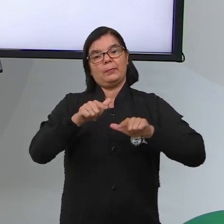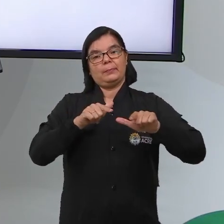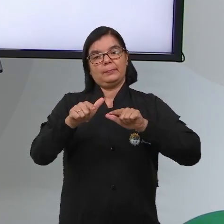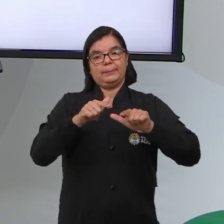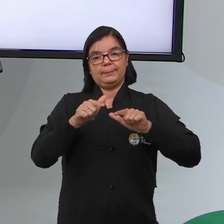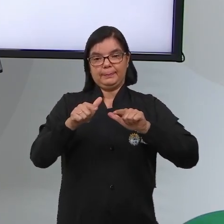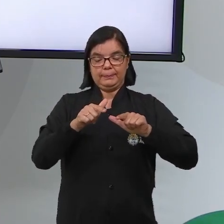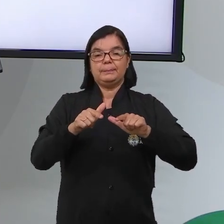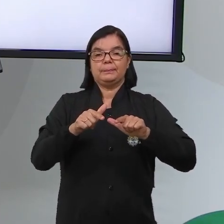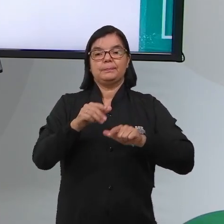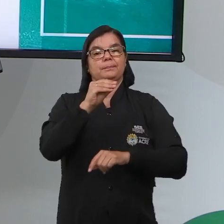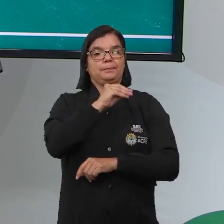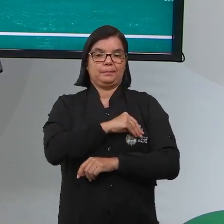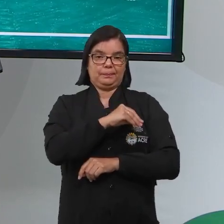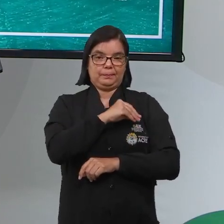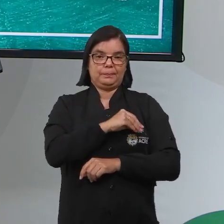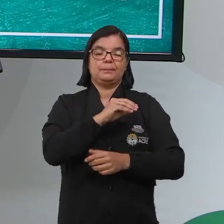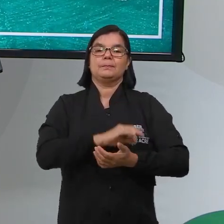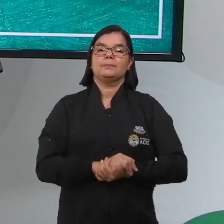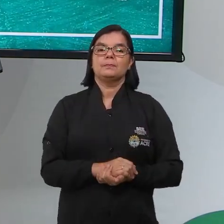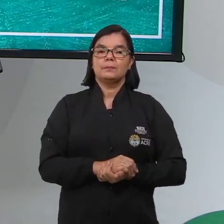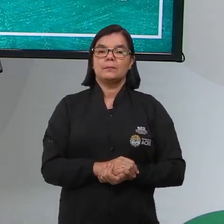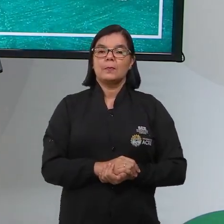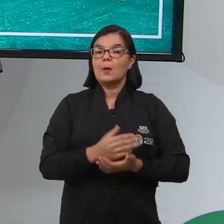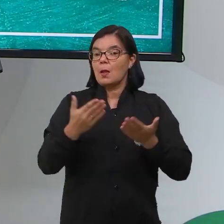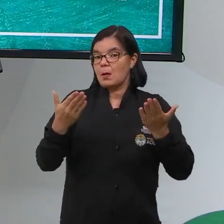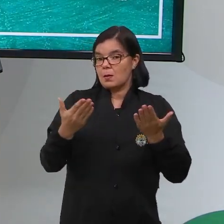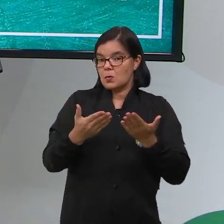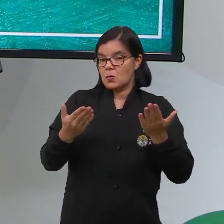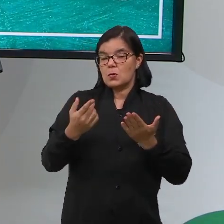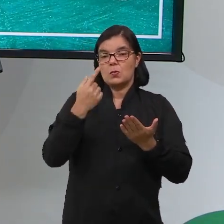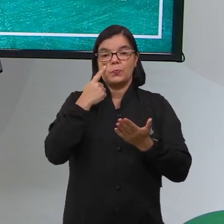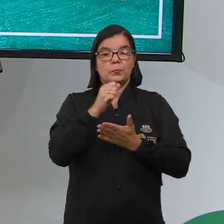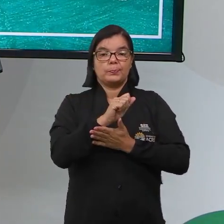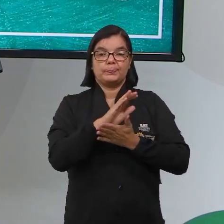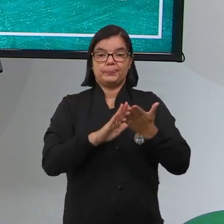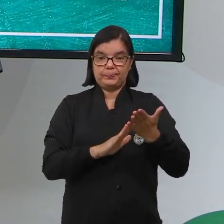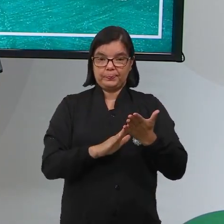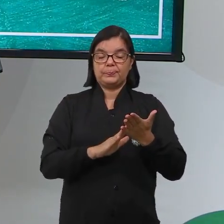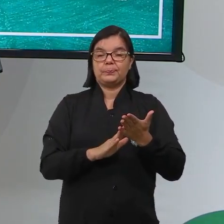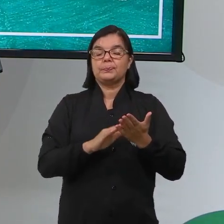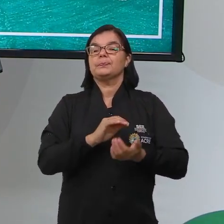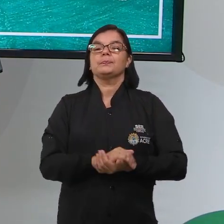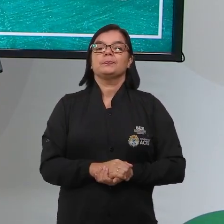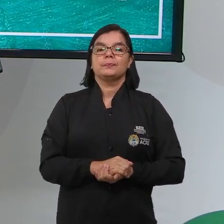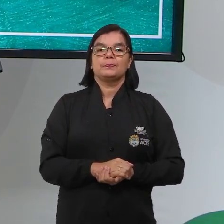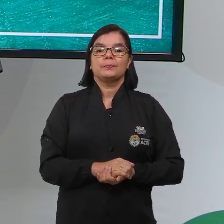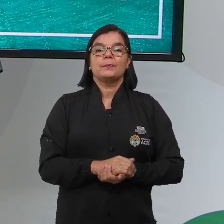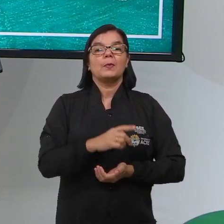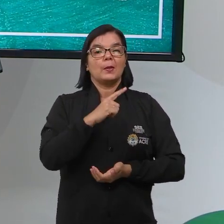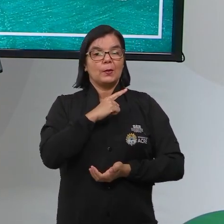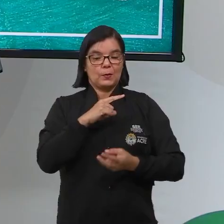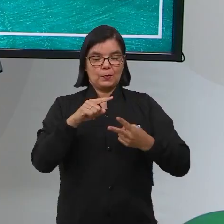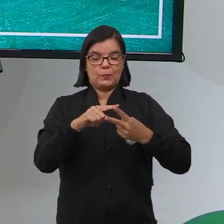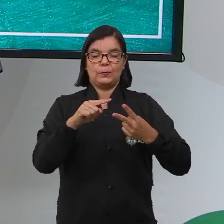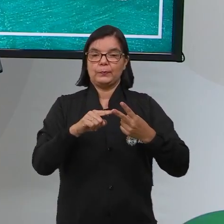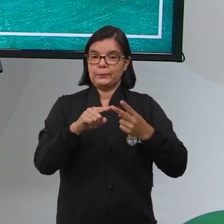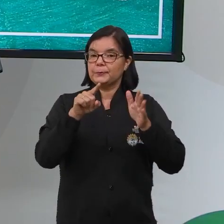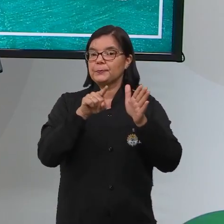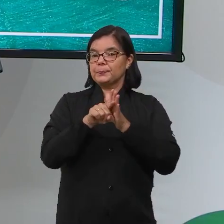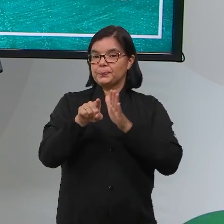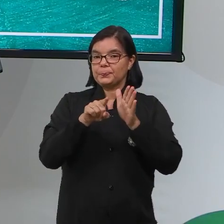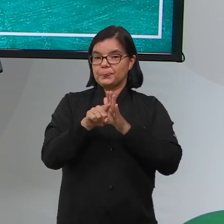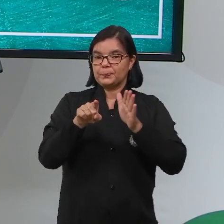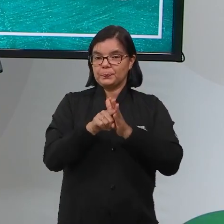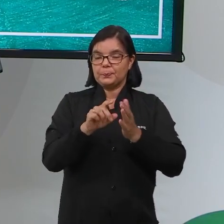trabalhador assalariado. E agora nós vamos para a atividade desta videoaula. Eu tenho aqui duas